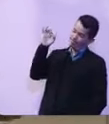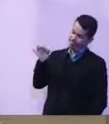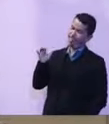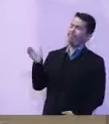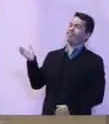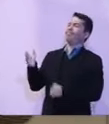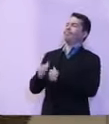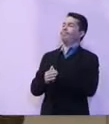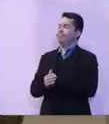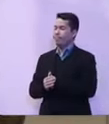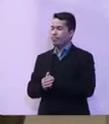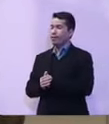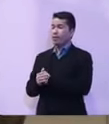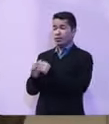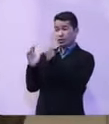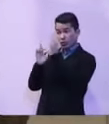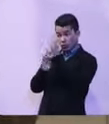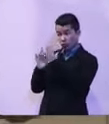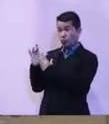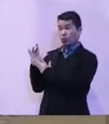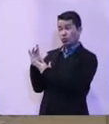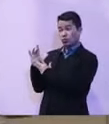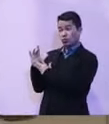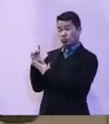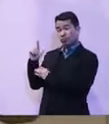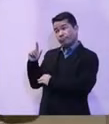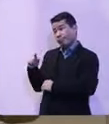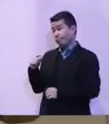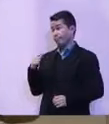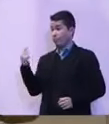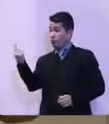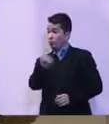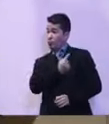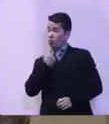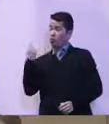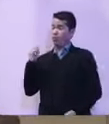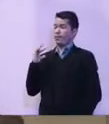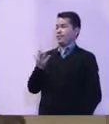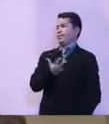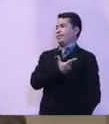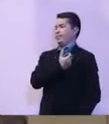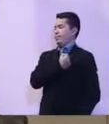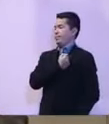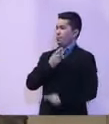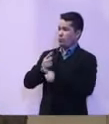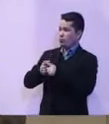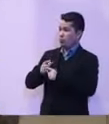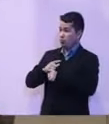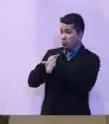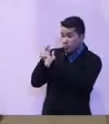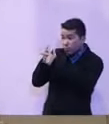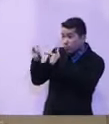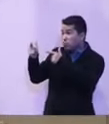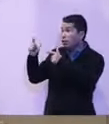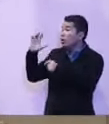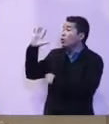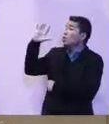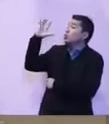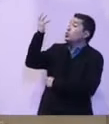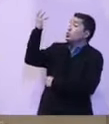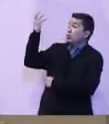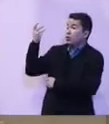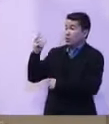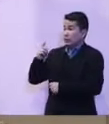porque existe um problema, uma situação terrível, para a qual nós